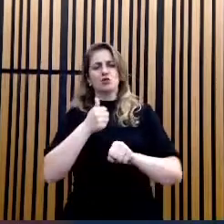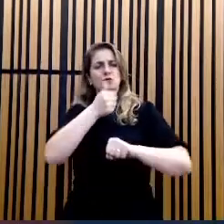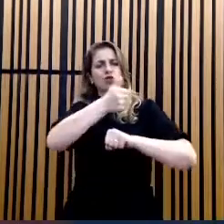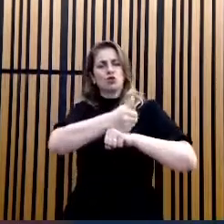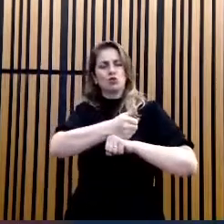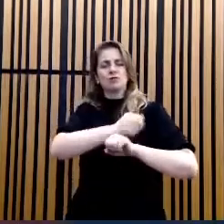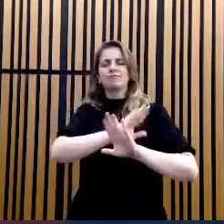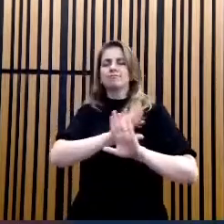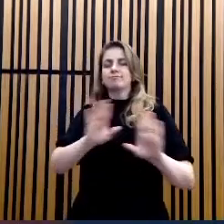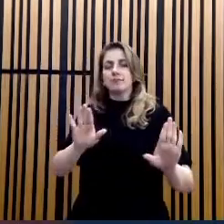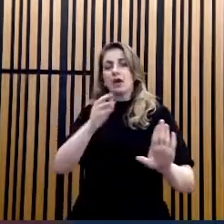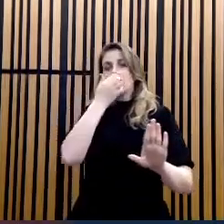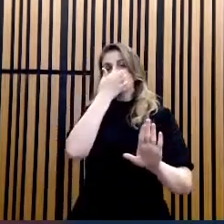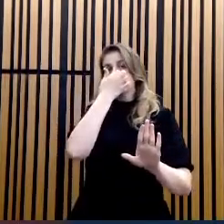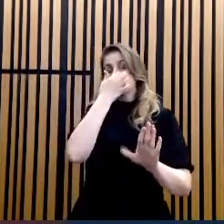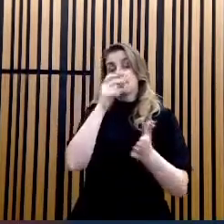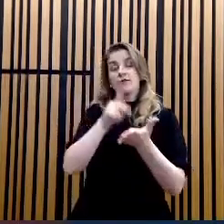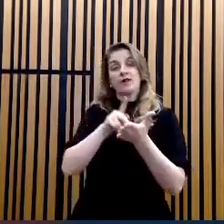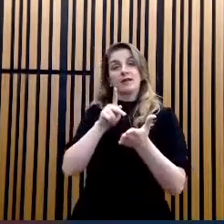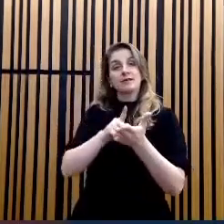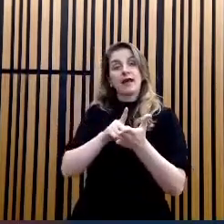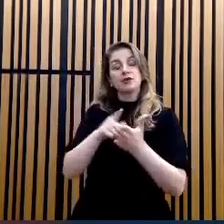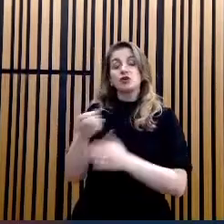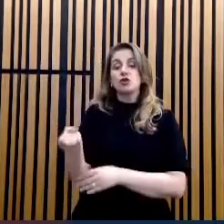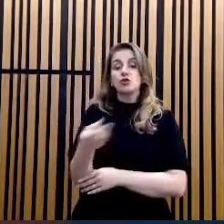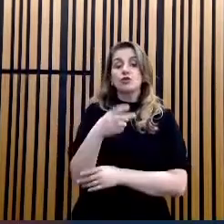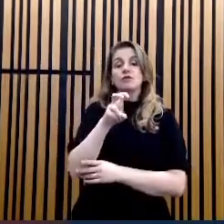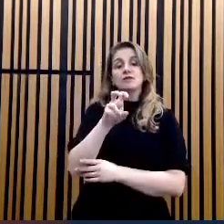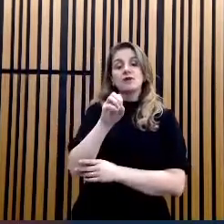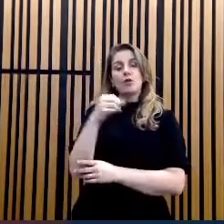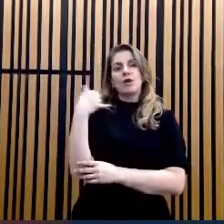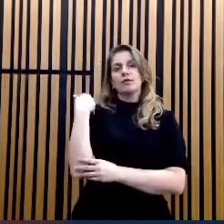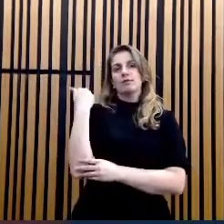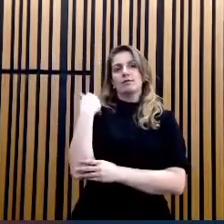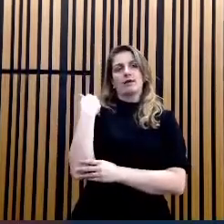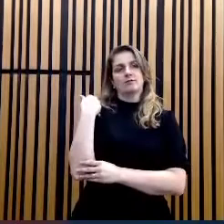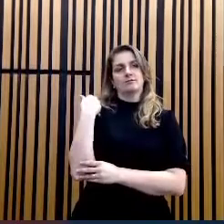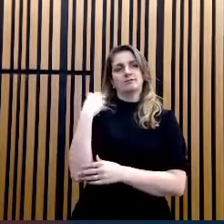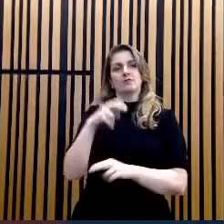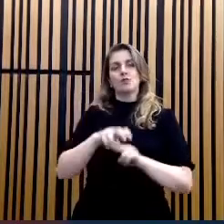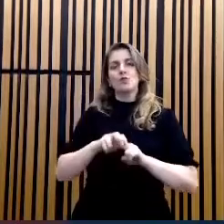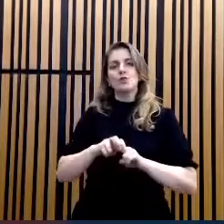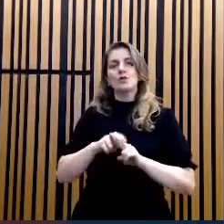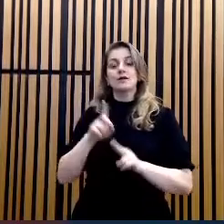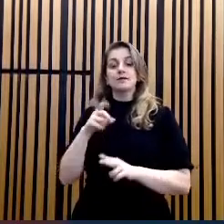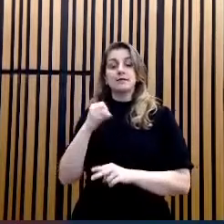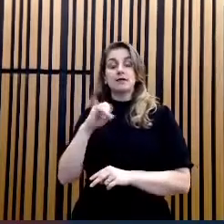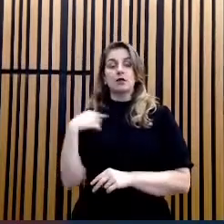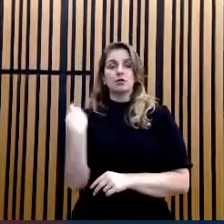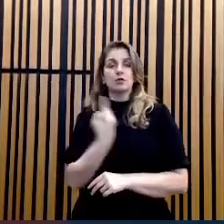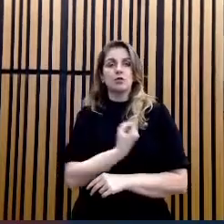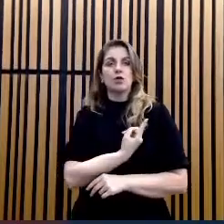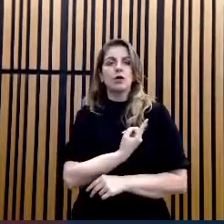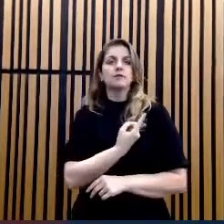30. Os 50 são os novos 50. Porque se a gente não